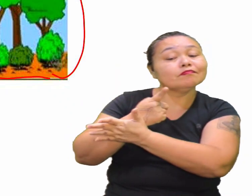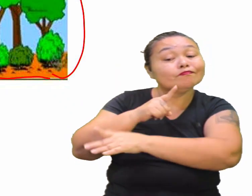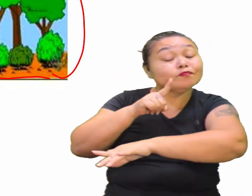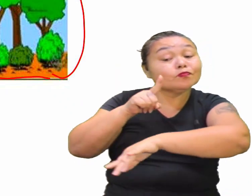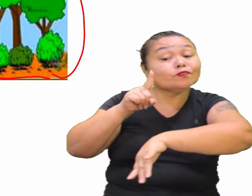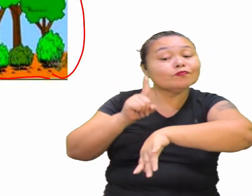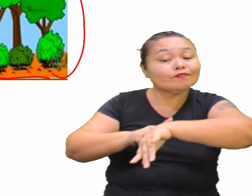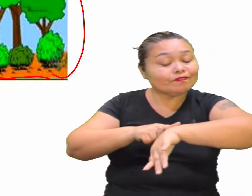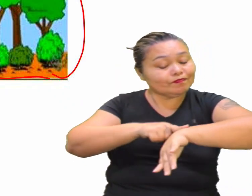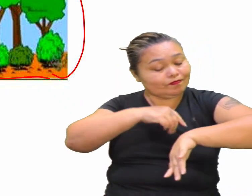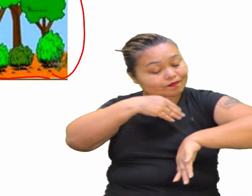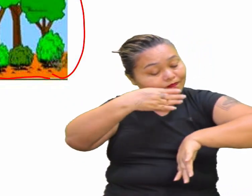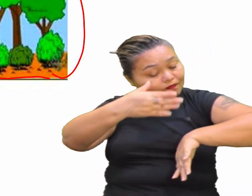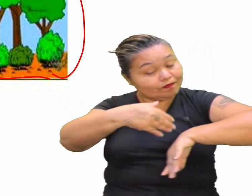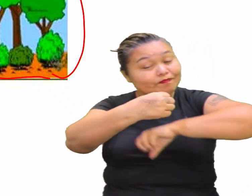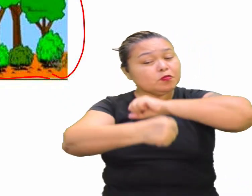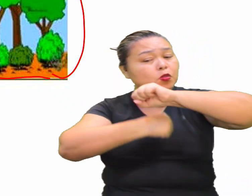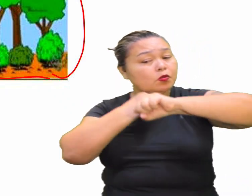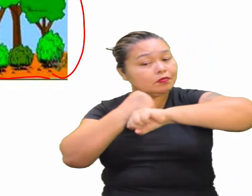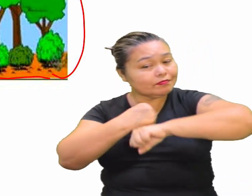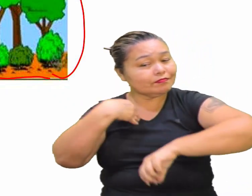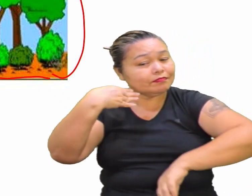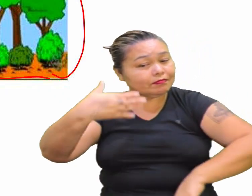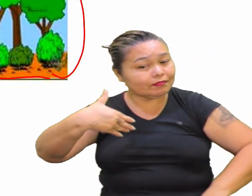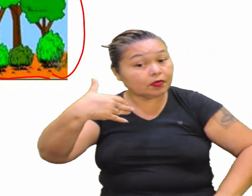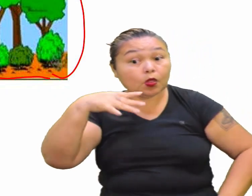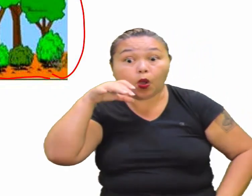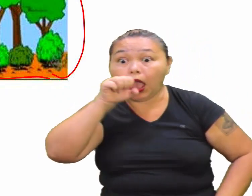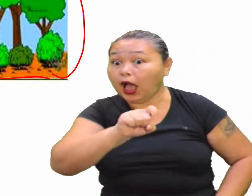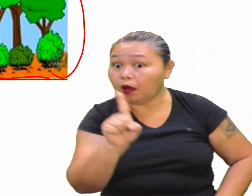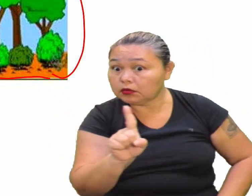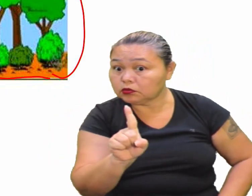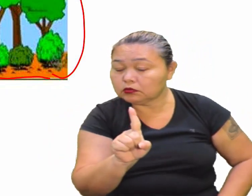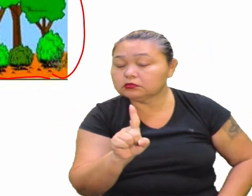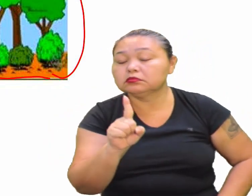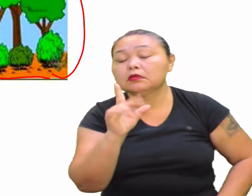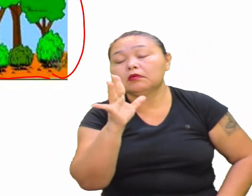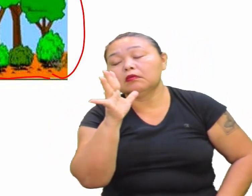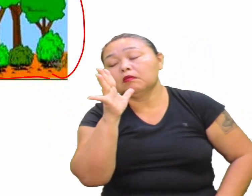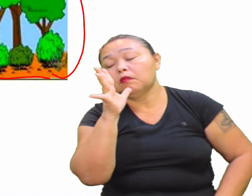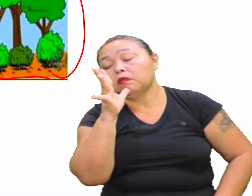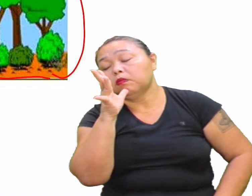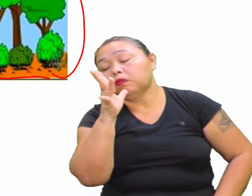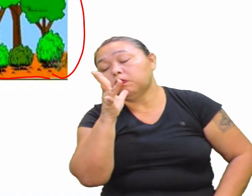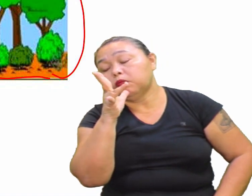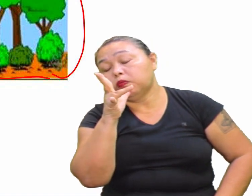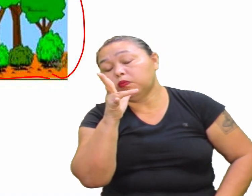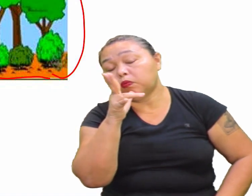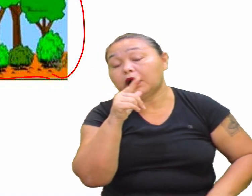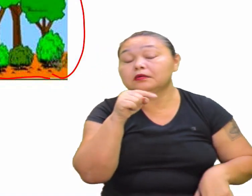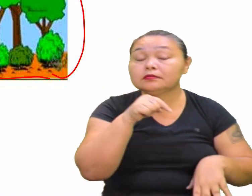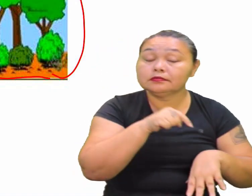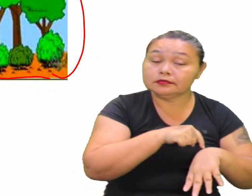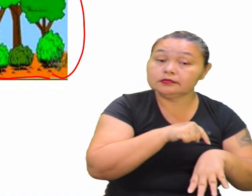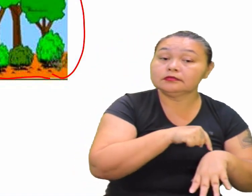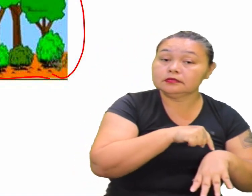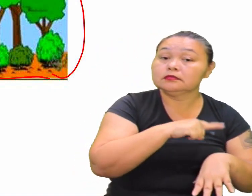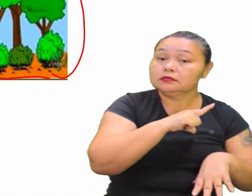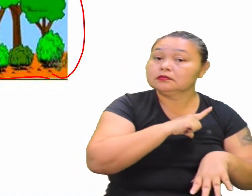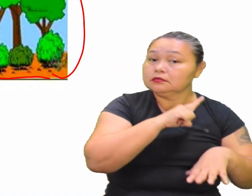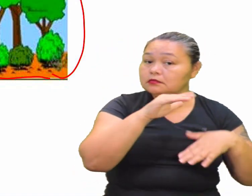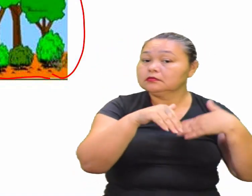ao longo dos anos, do tempo, né? Não é uma coisa rápida, demora um pouquinho. Tem um tempo, né, para que a